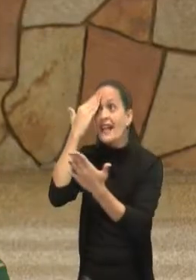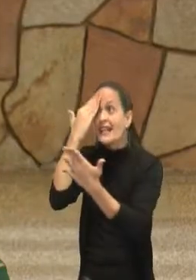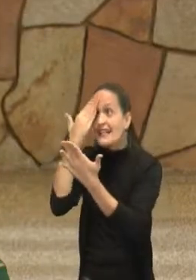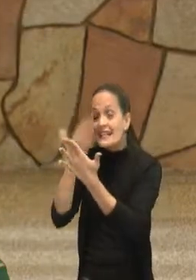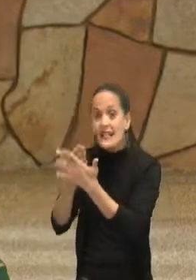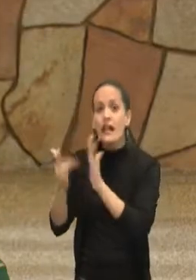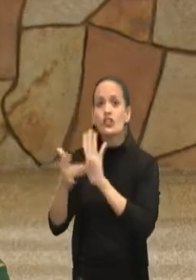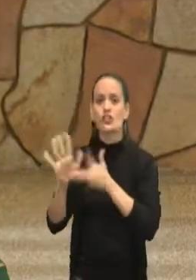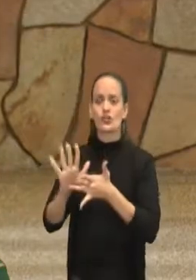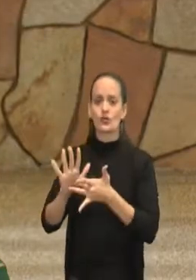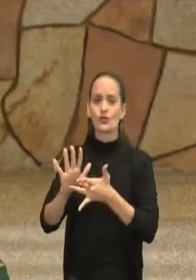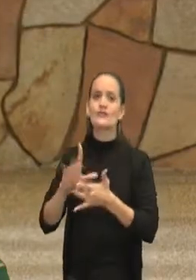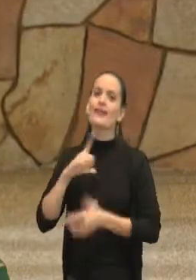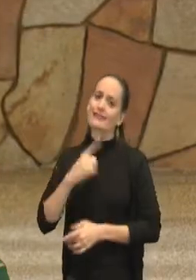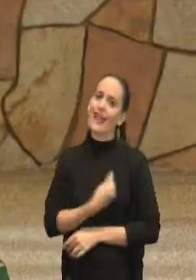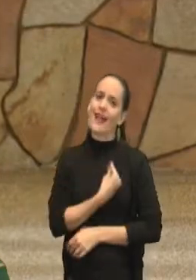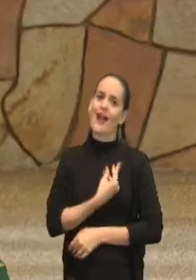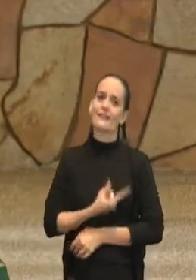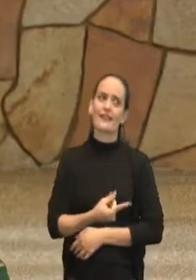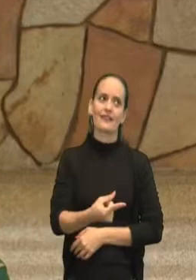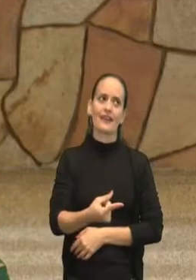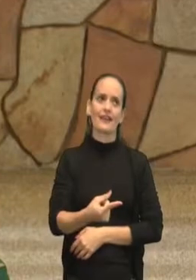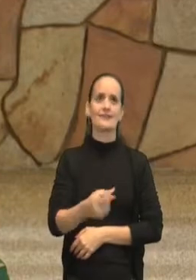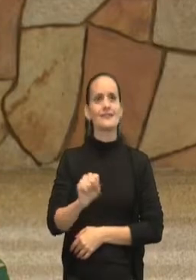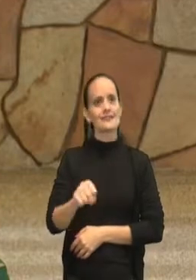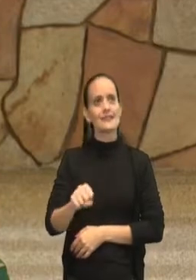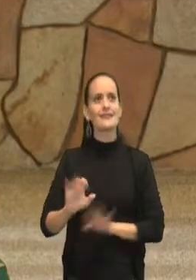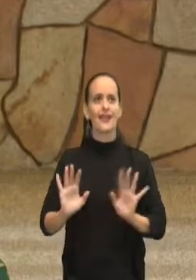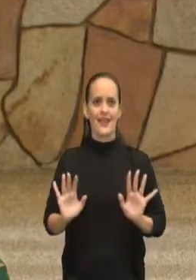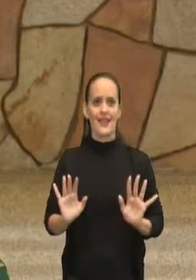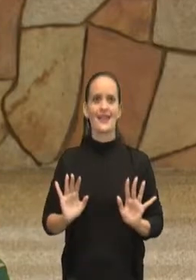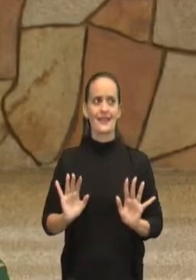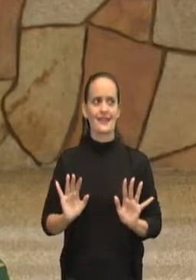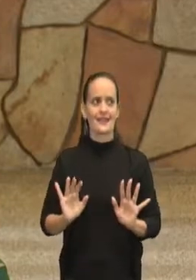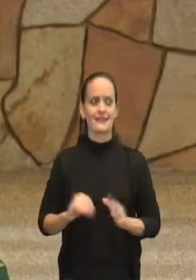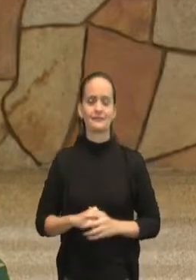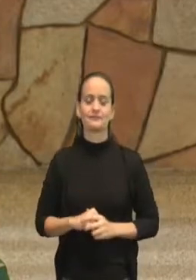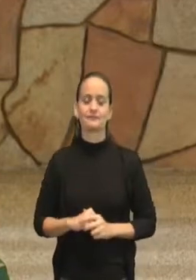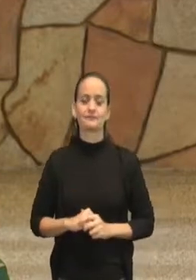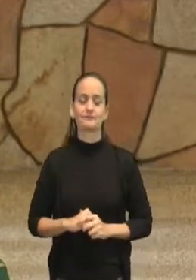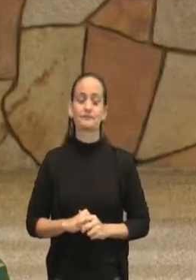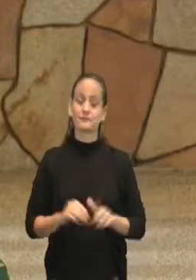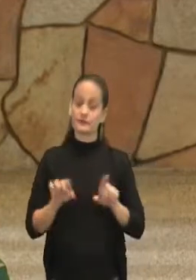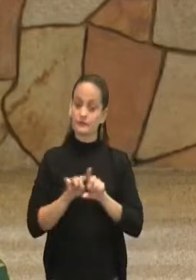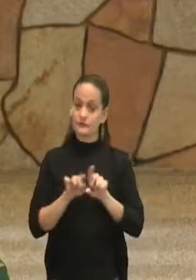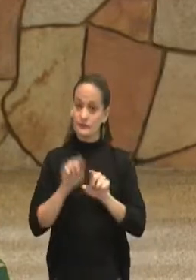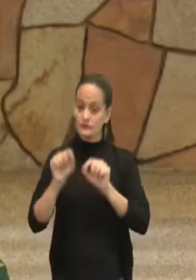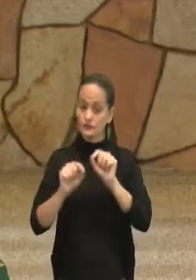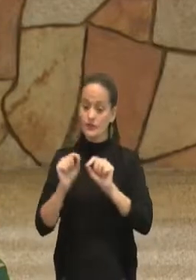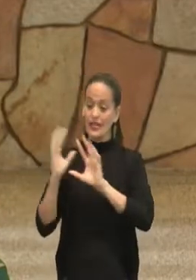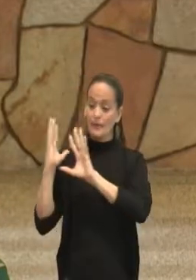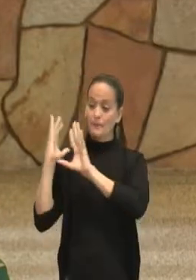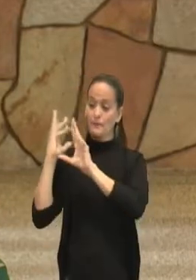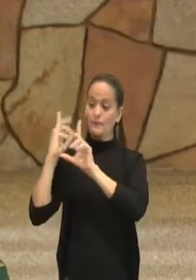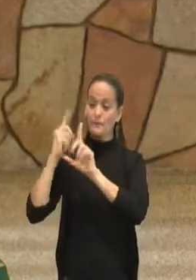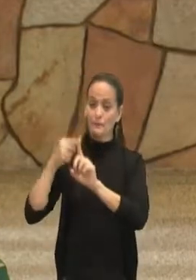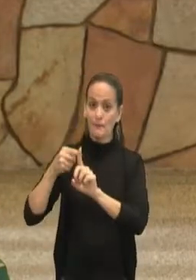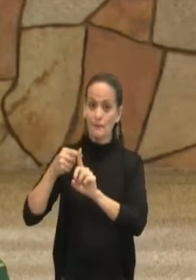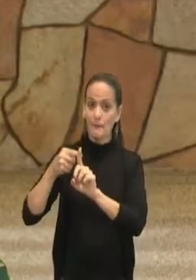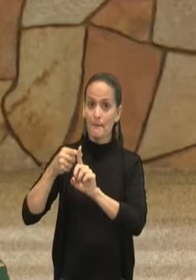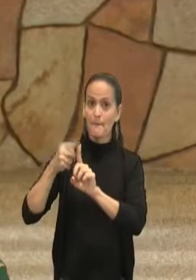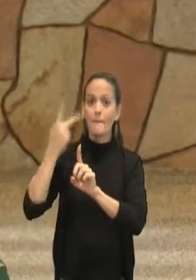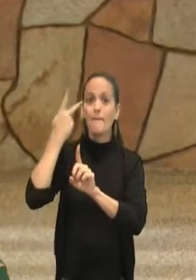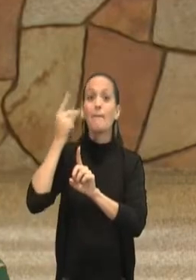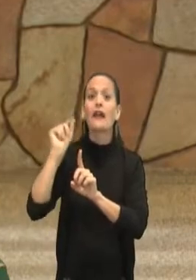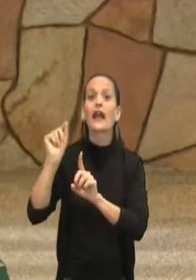eterna. Verso 5, Efésios capítulo 1, verso 5, nos predestinou para ele, para a